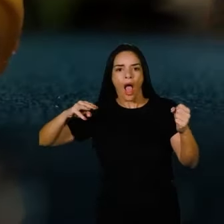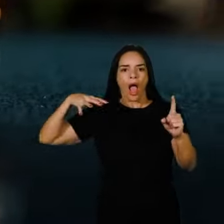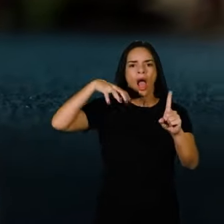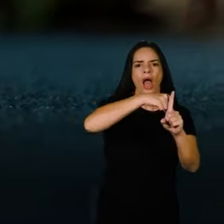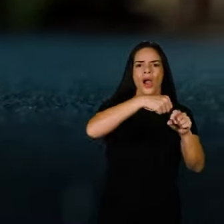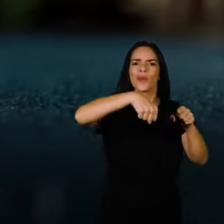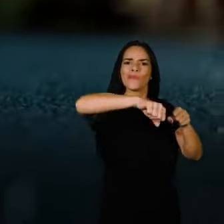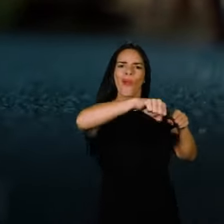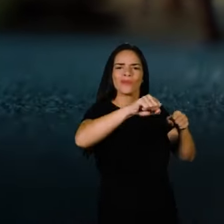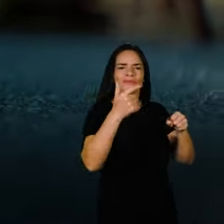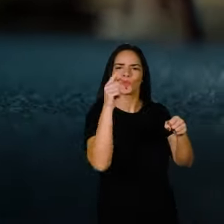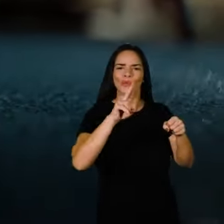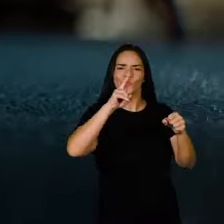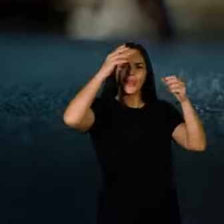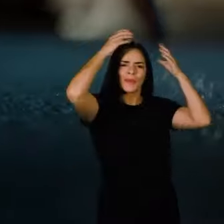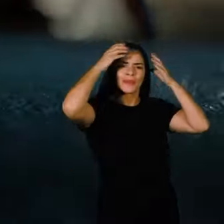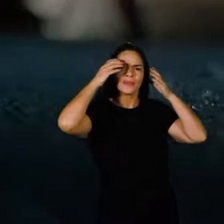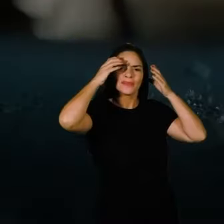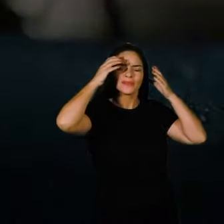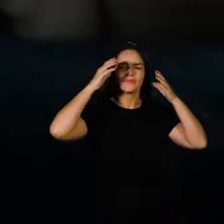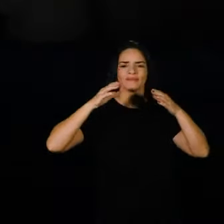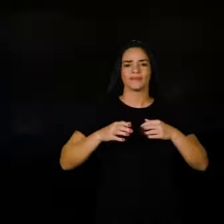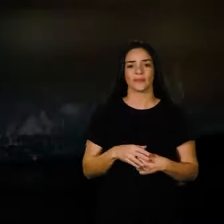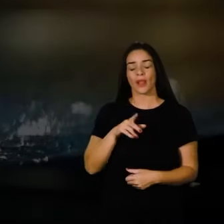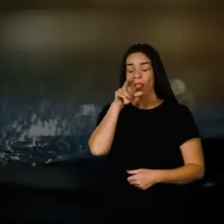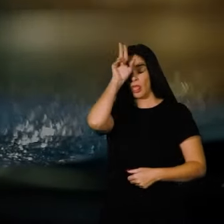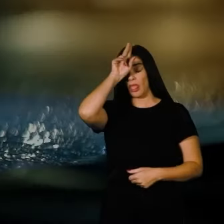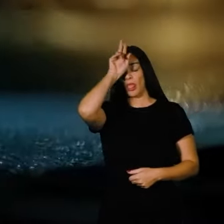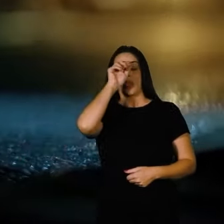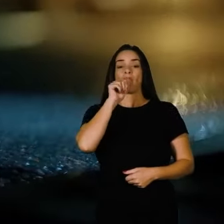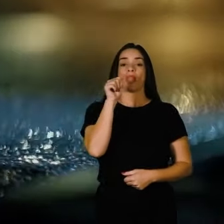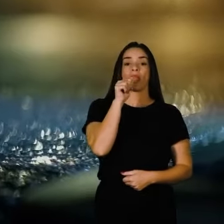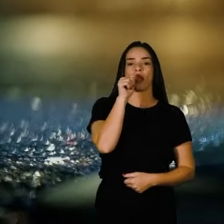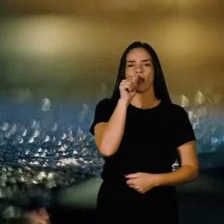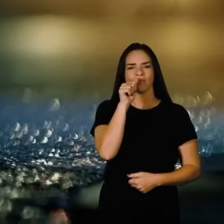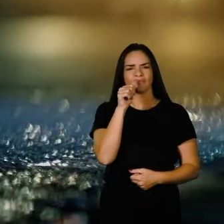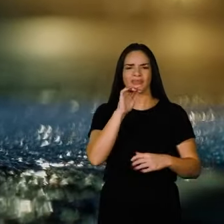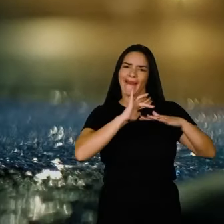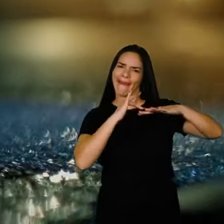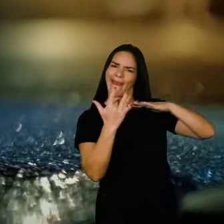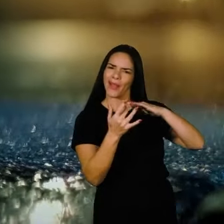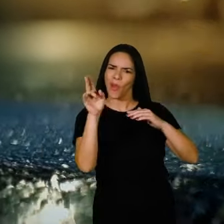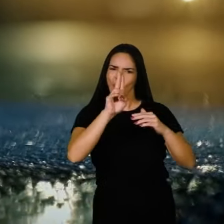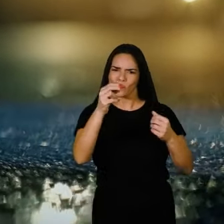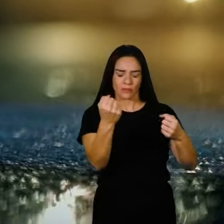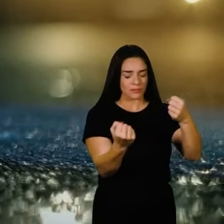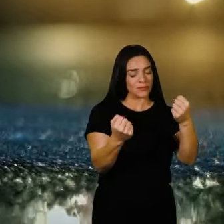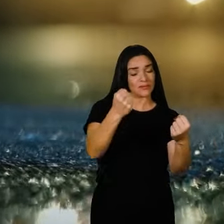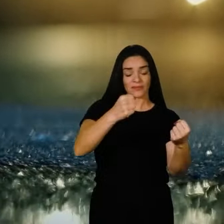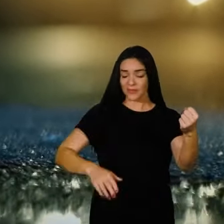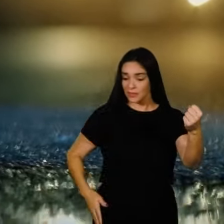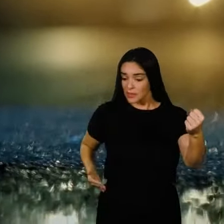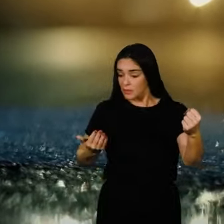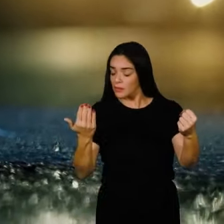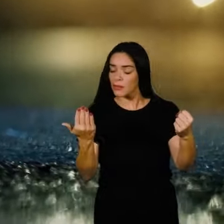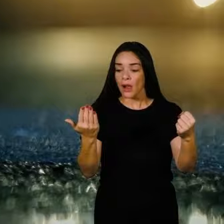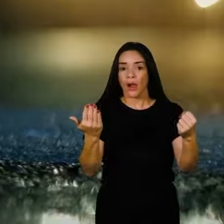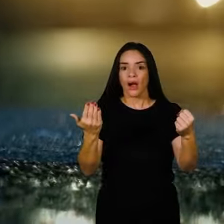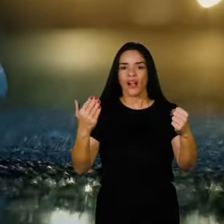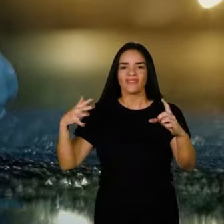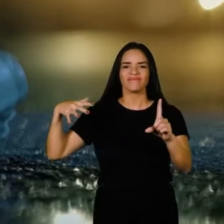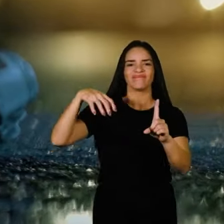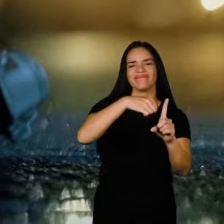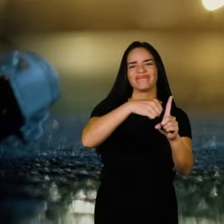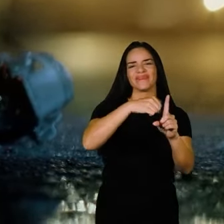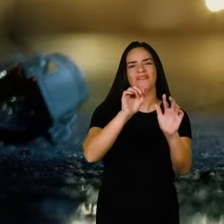motociclista sem capacete bebeu e entrou nas redes sociais enquanto dirigia atropelou uma